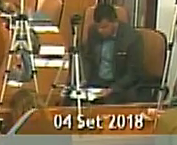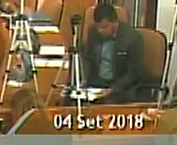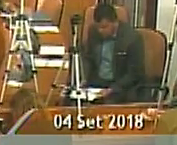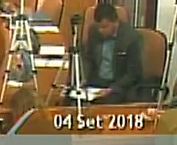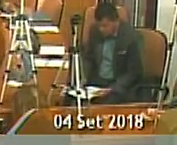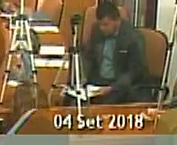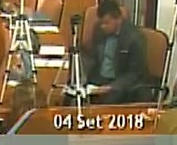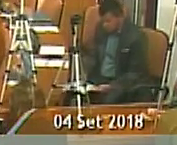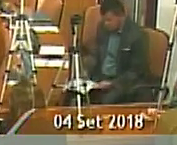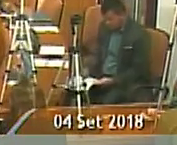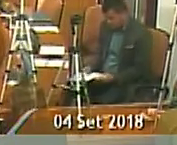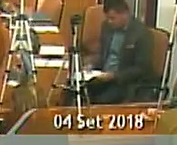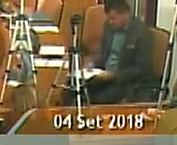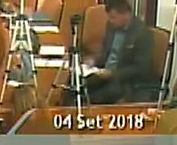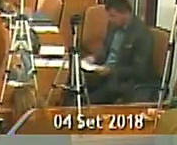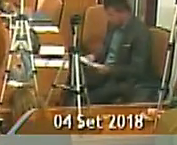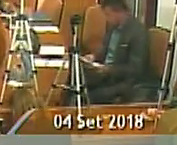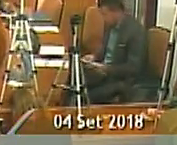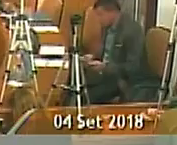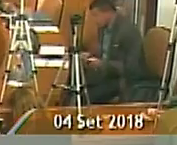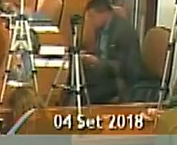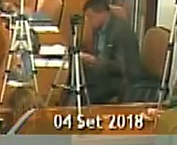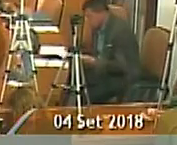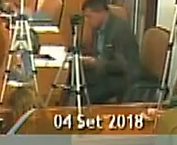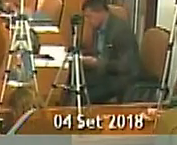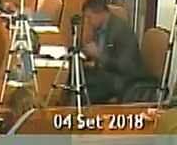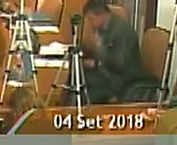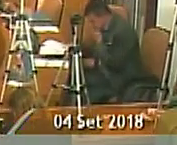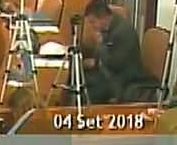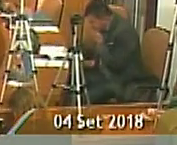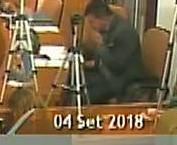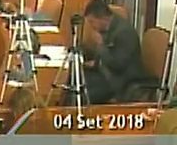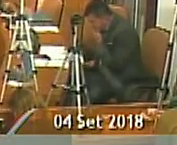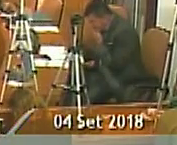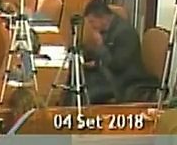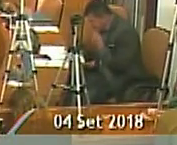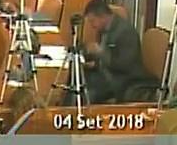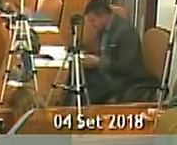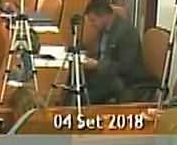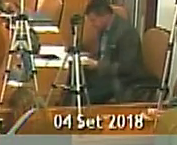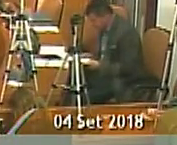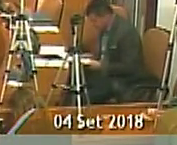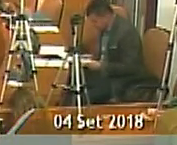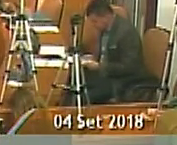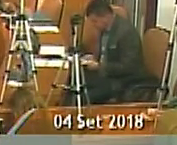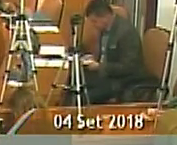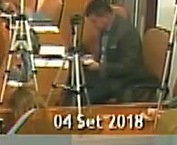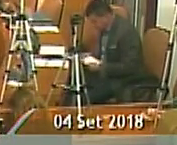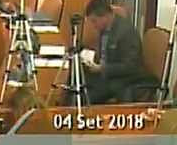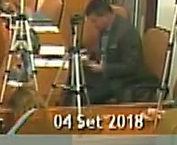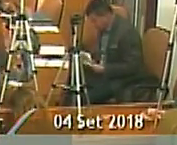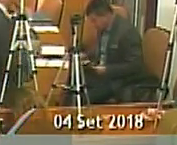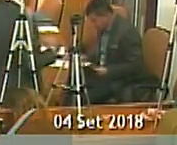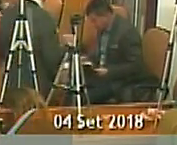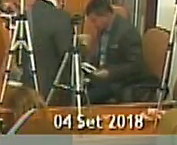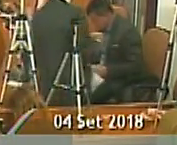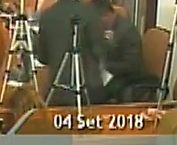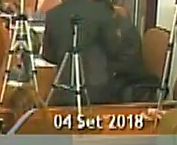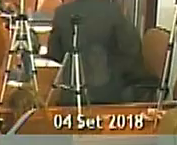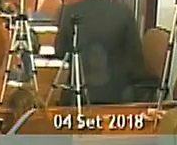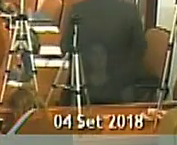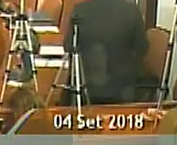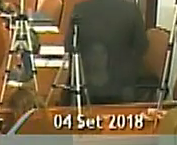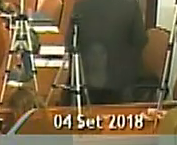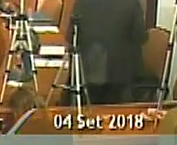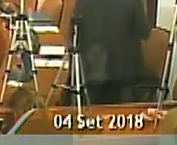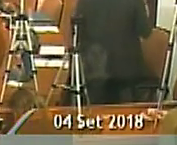e que o nosso primeiro secretário, vereador Sargento Timóteo, proceda a chamada nominal dos senhores vereadores presentes.